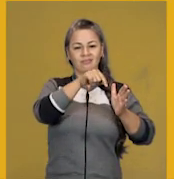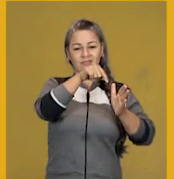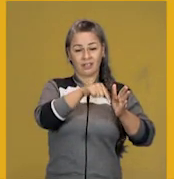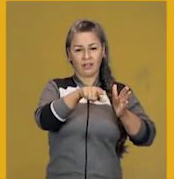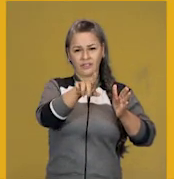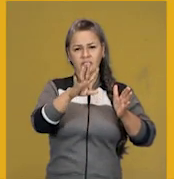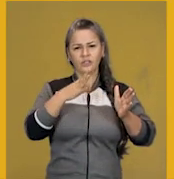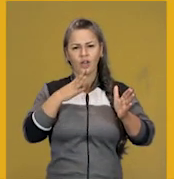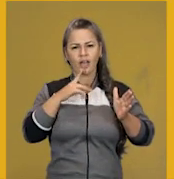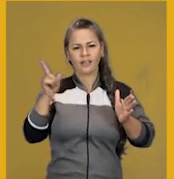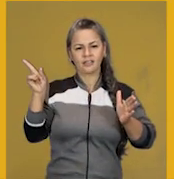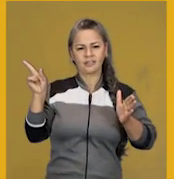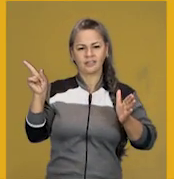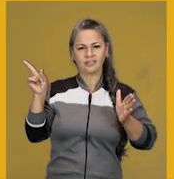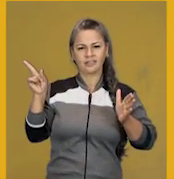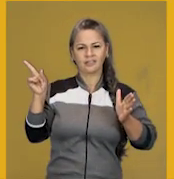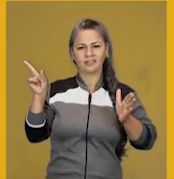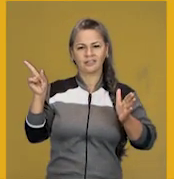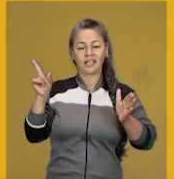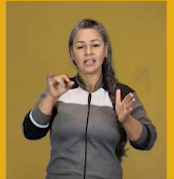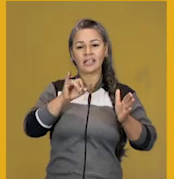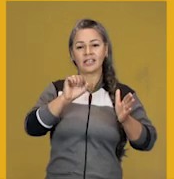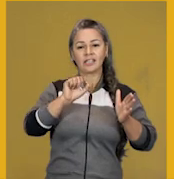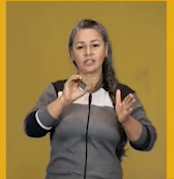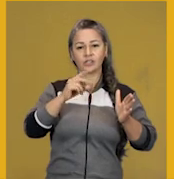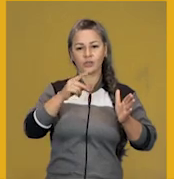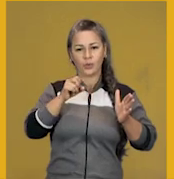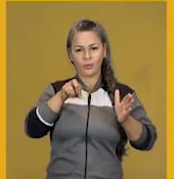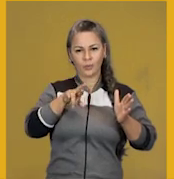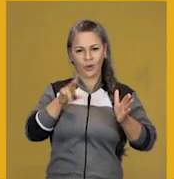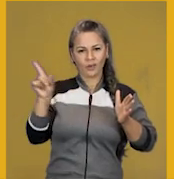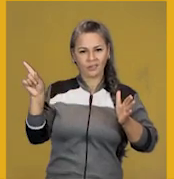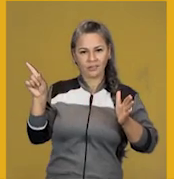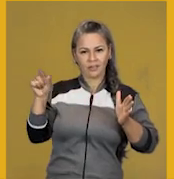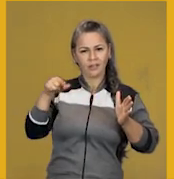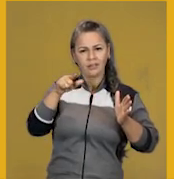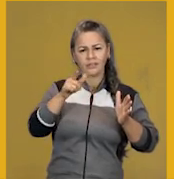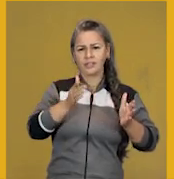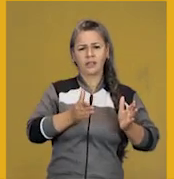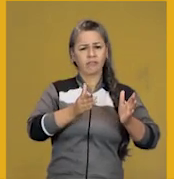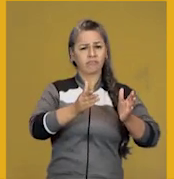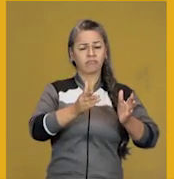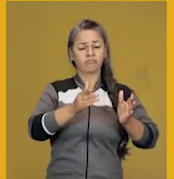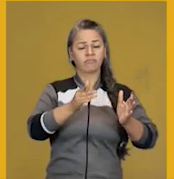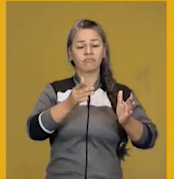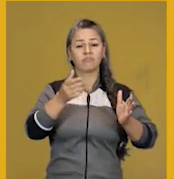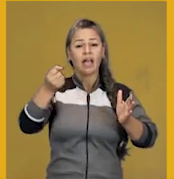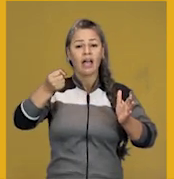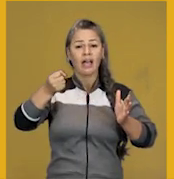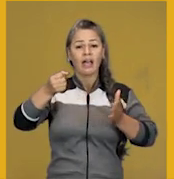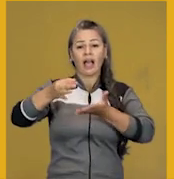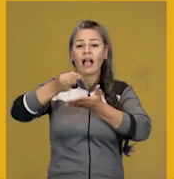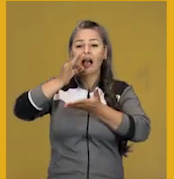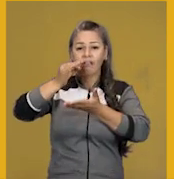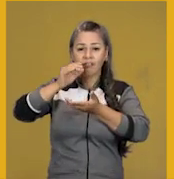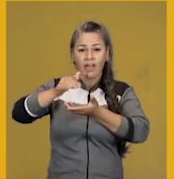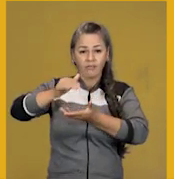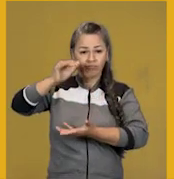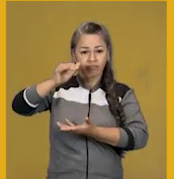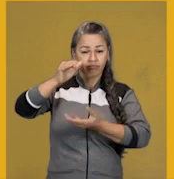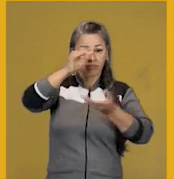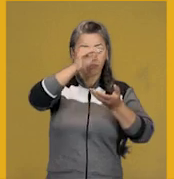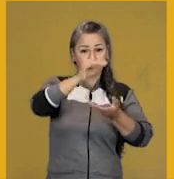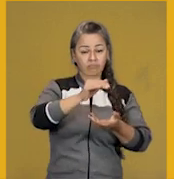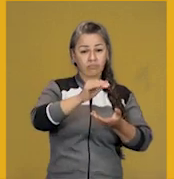coisa de isopor, um frasco de isopor, onde você leva alimentos, a garrafa de café, quando você coloca ali ou